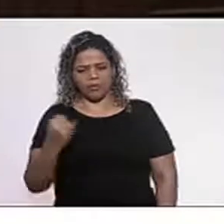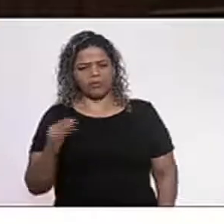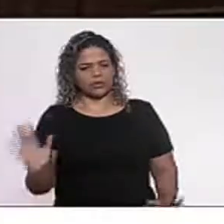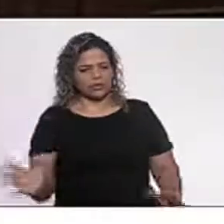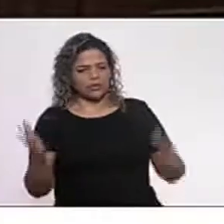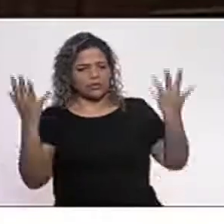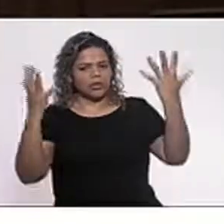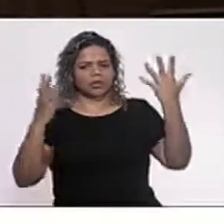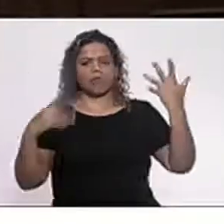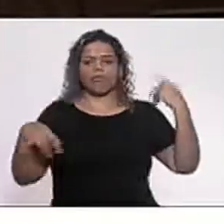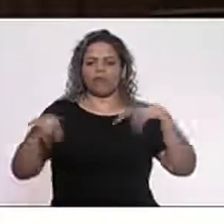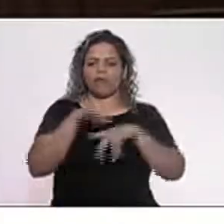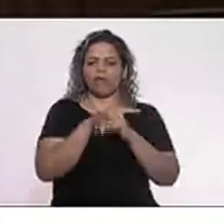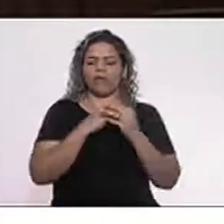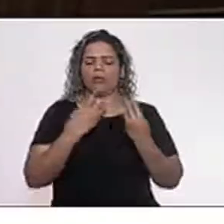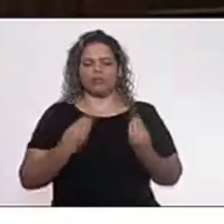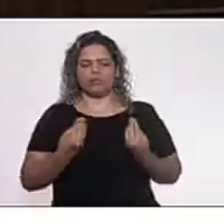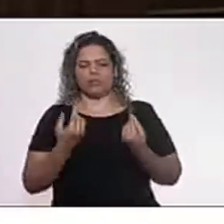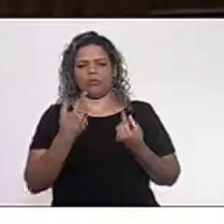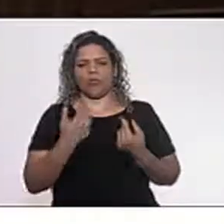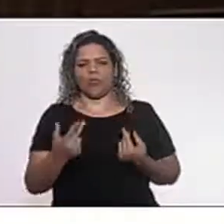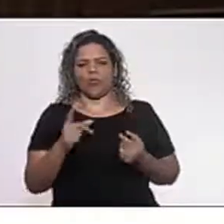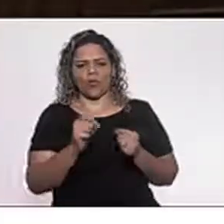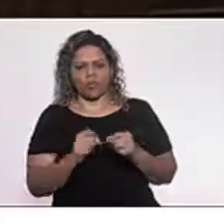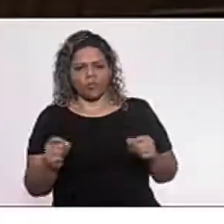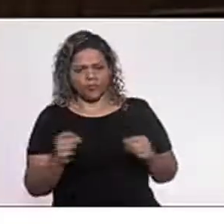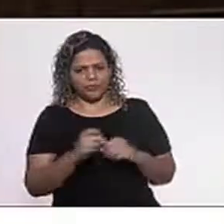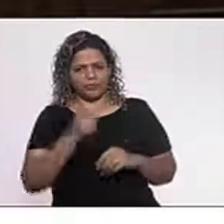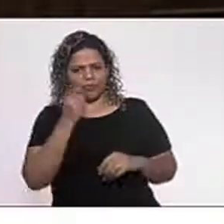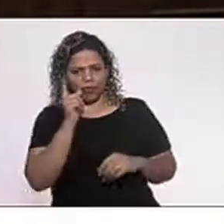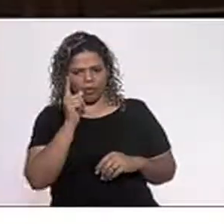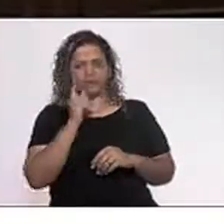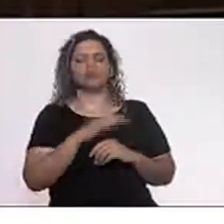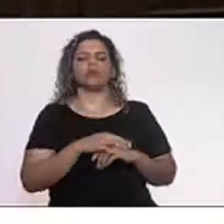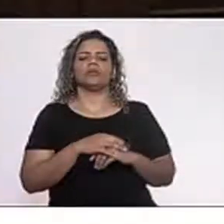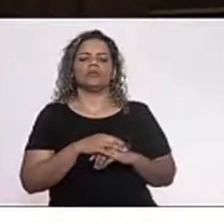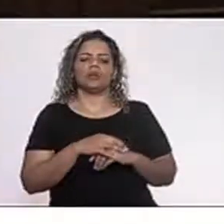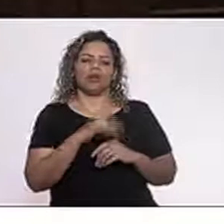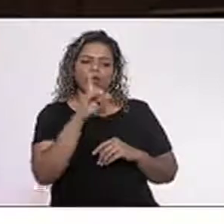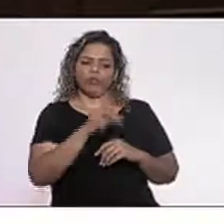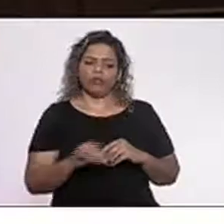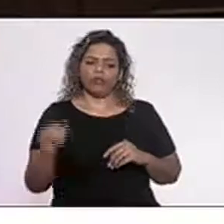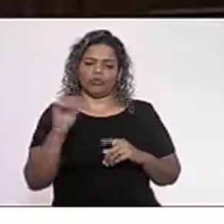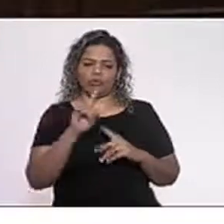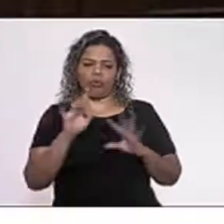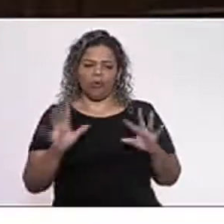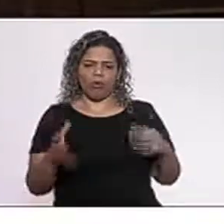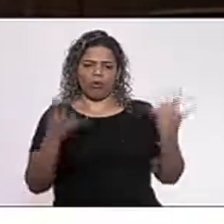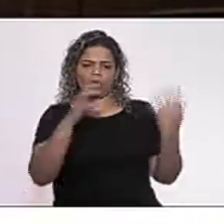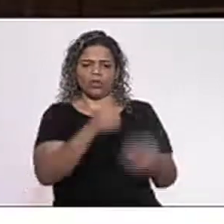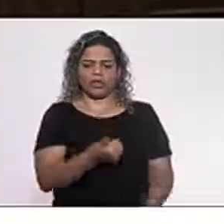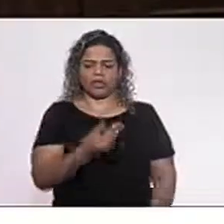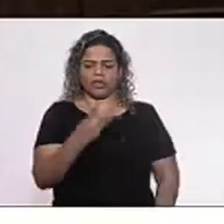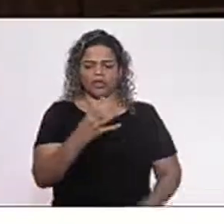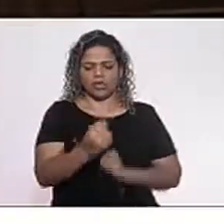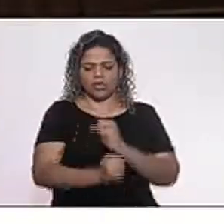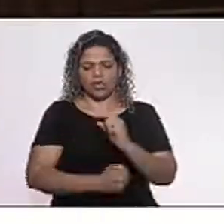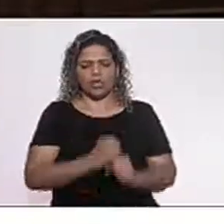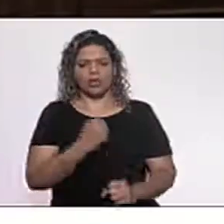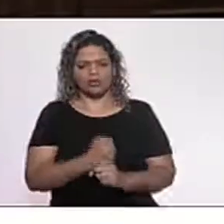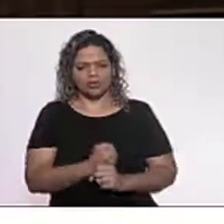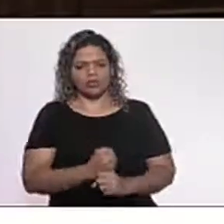como muitas de nós fizemos ontem, data em que comemoramos os 13 anos